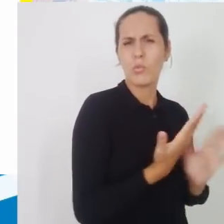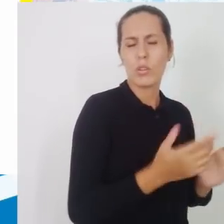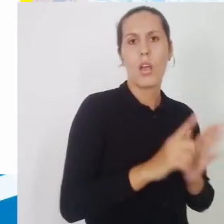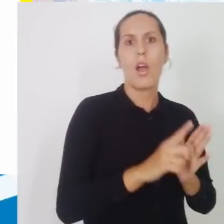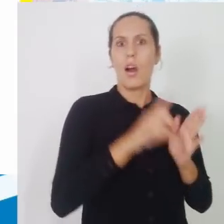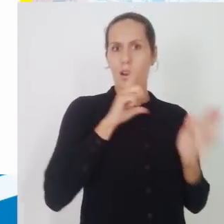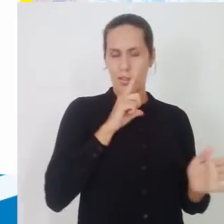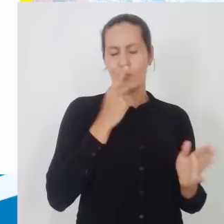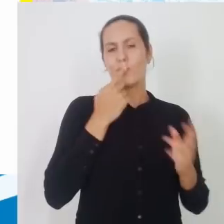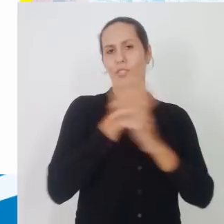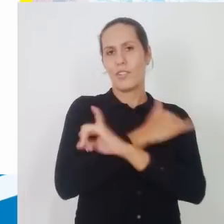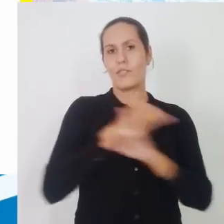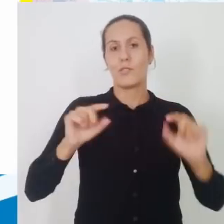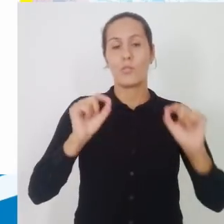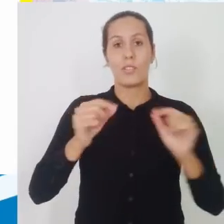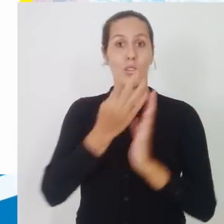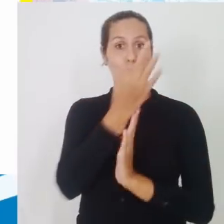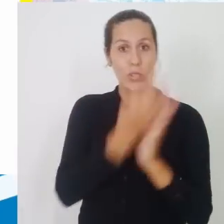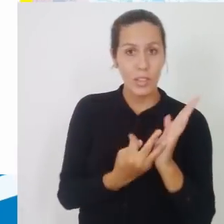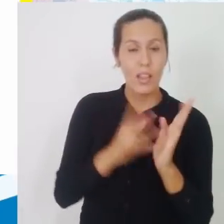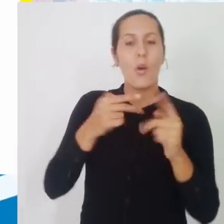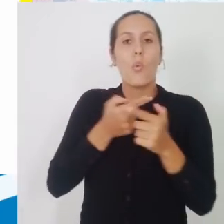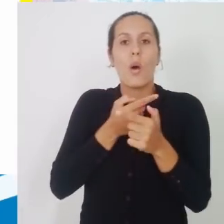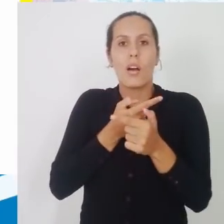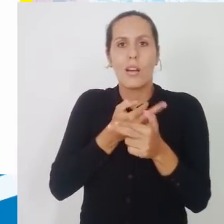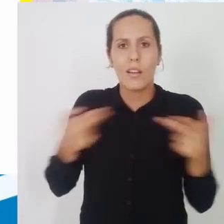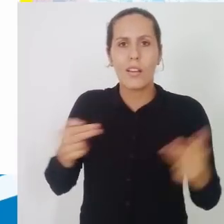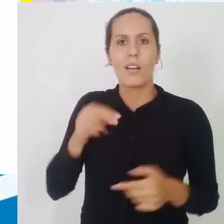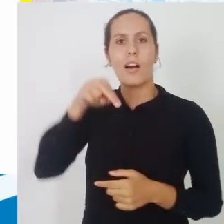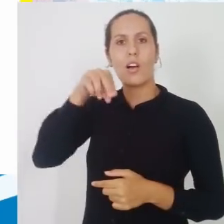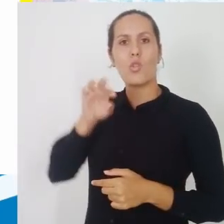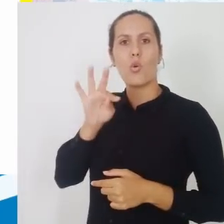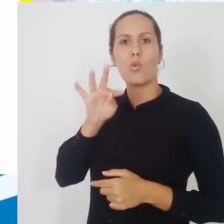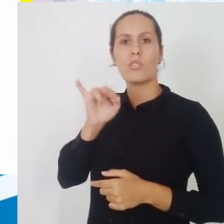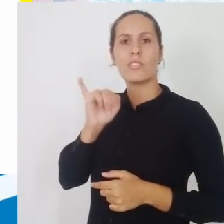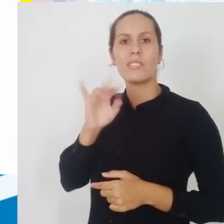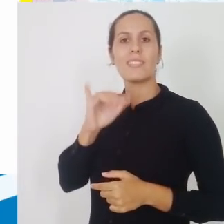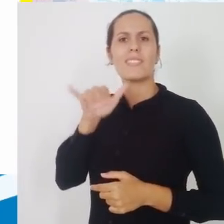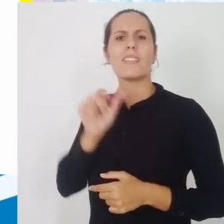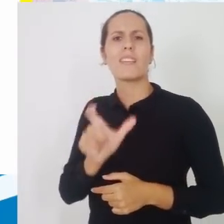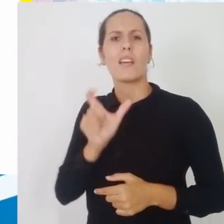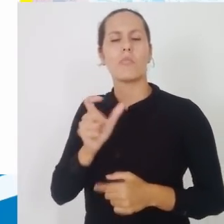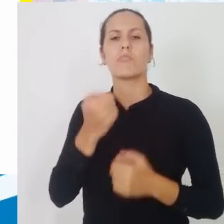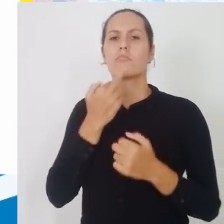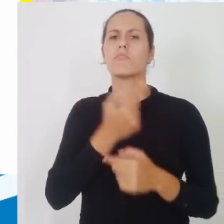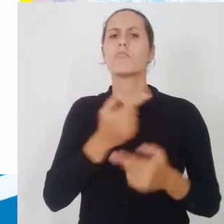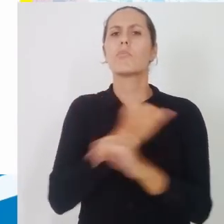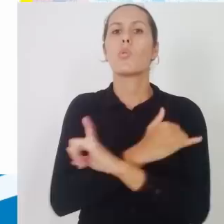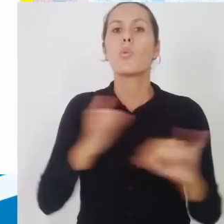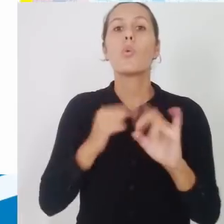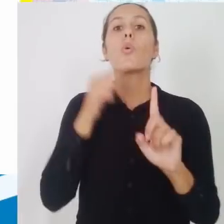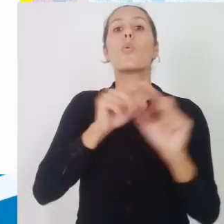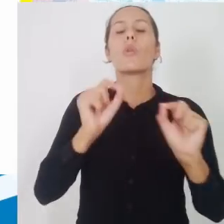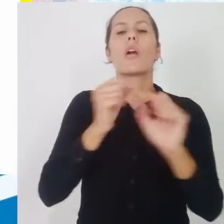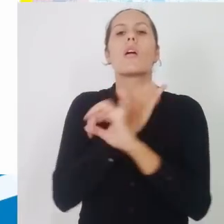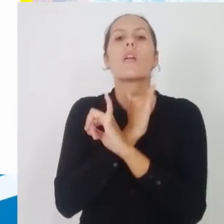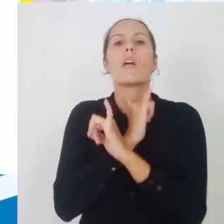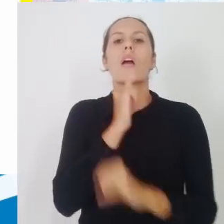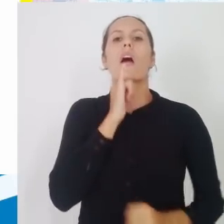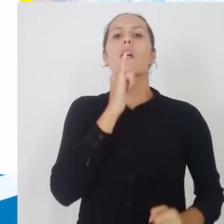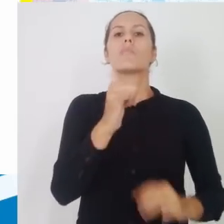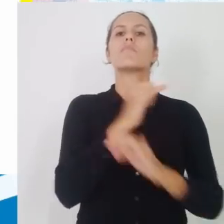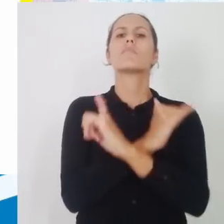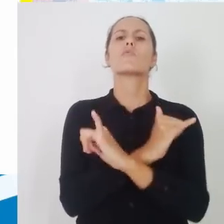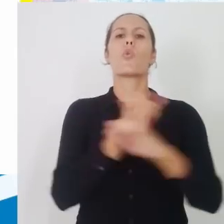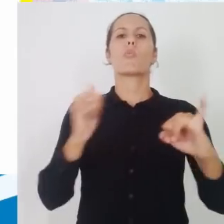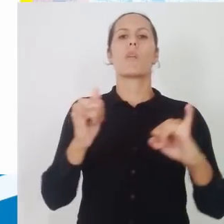uma notícia, certo? Então, a finalidade de uma notícia é informar sobre o leitor, sobre algum fato que se